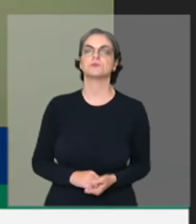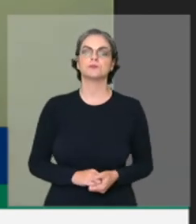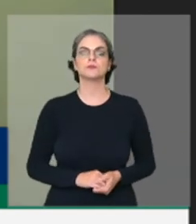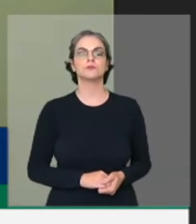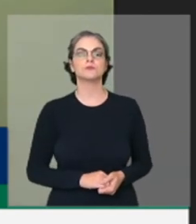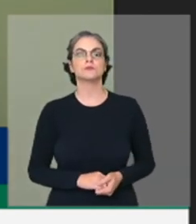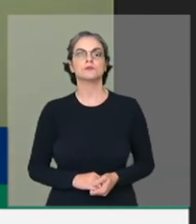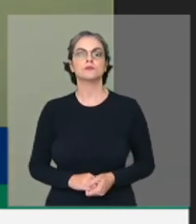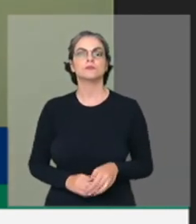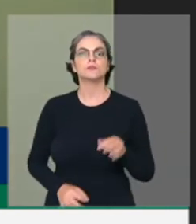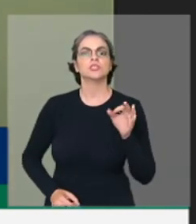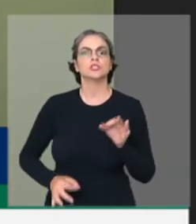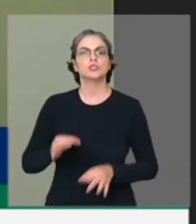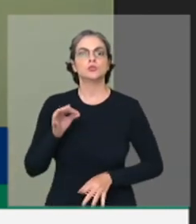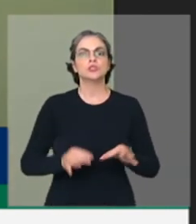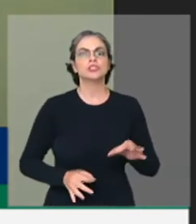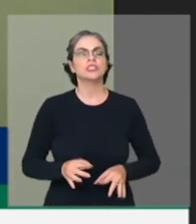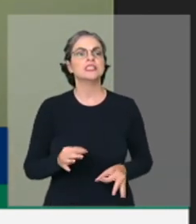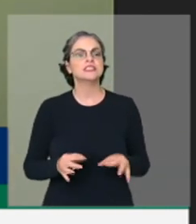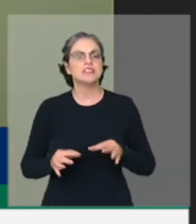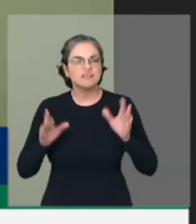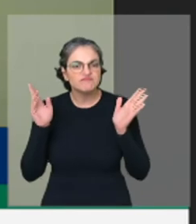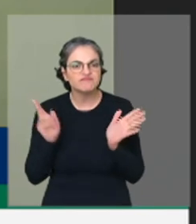a justiça foge pela janela.